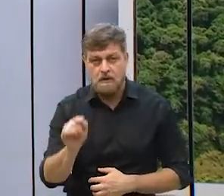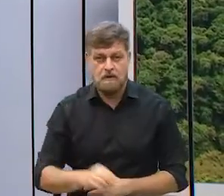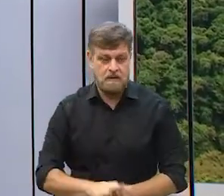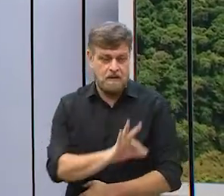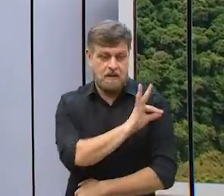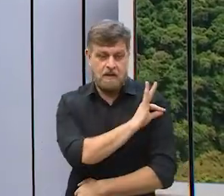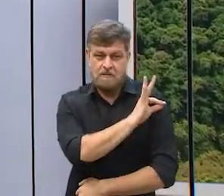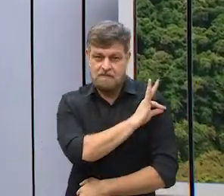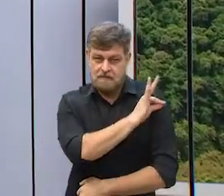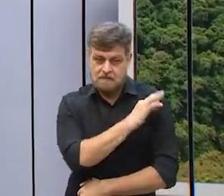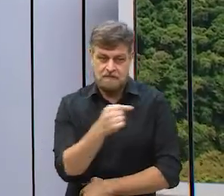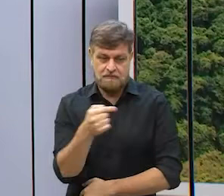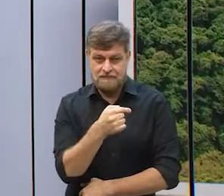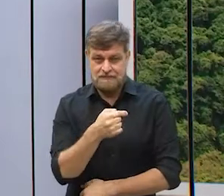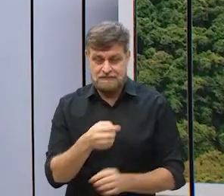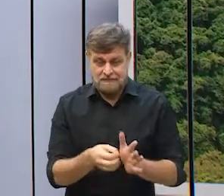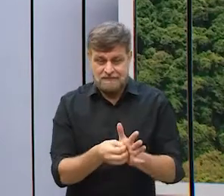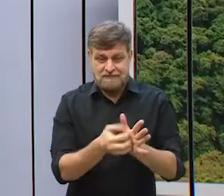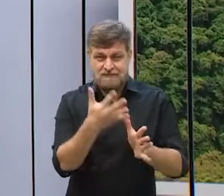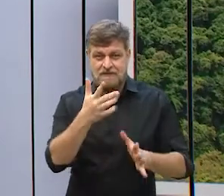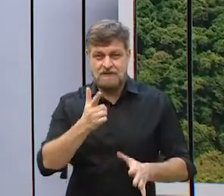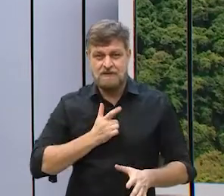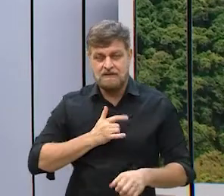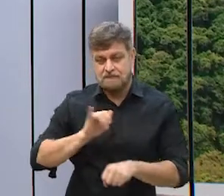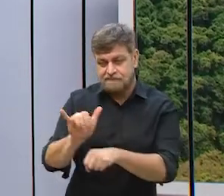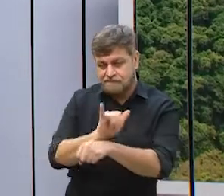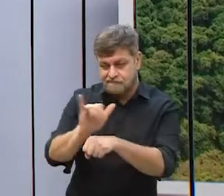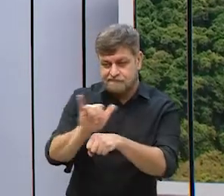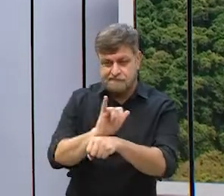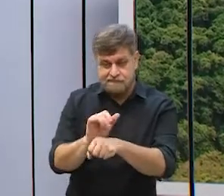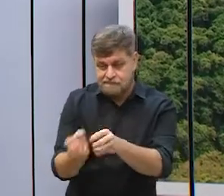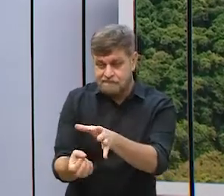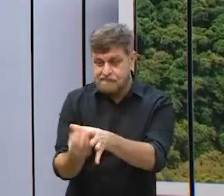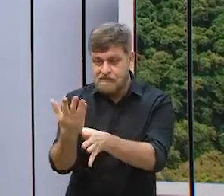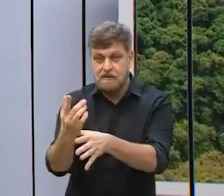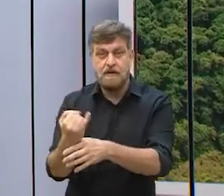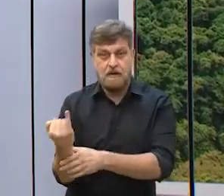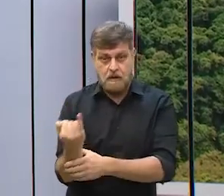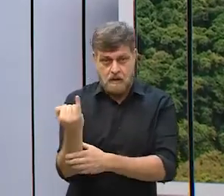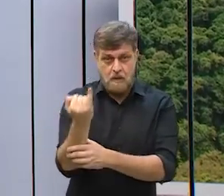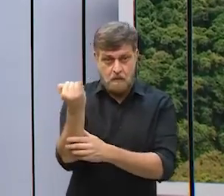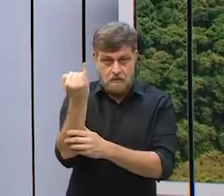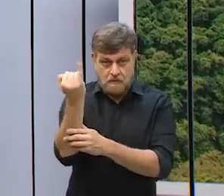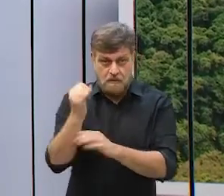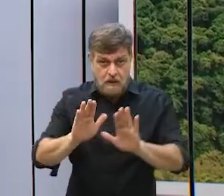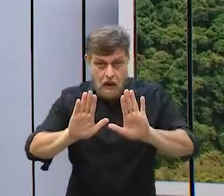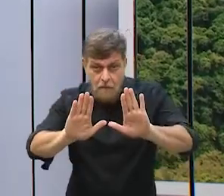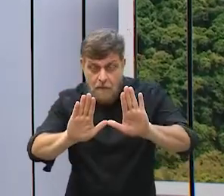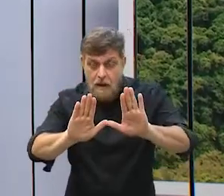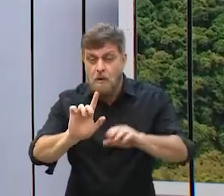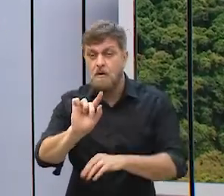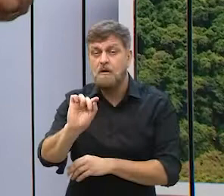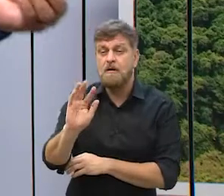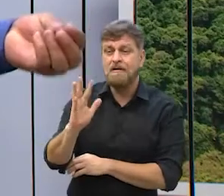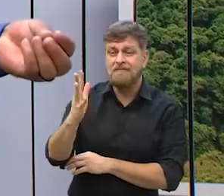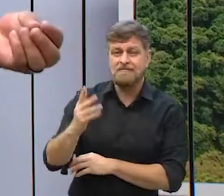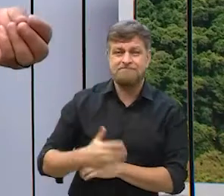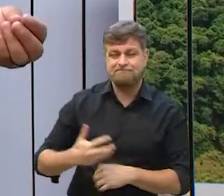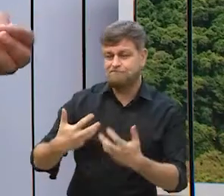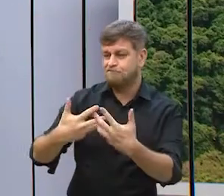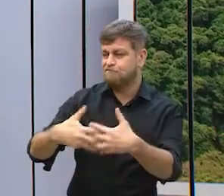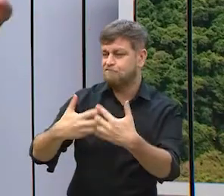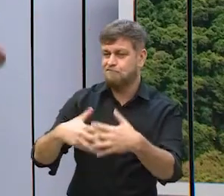modo geral. E às vezes cria um instrumento, um equipamento importante para a comunidade, mas ele não tem